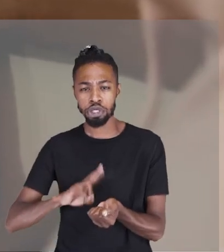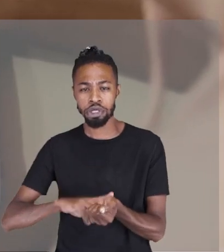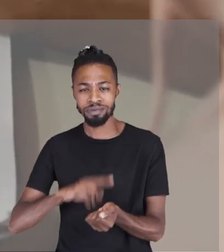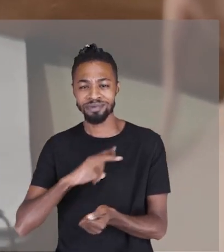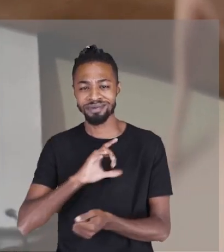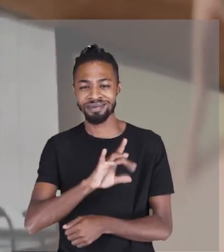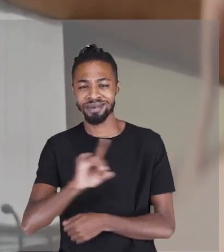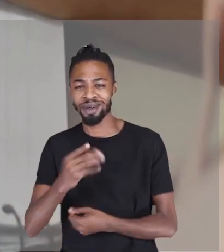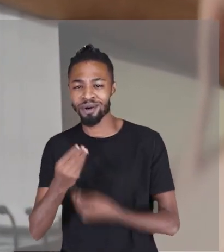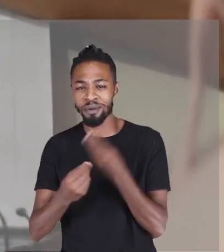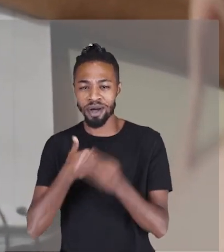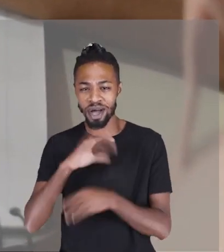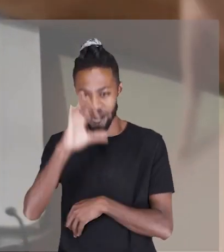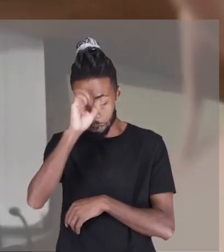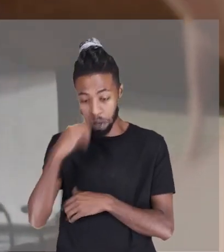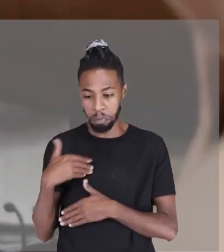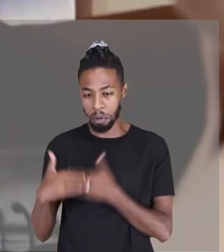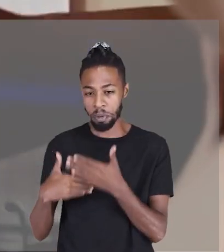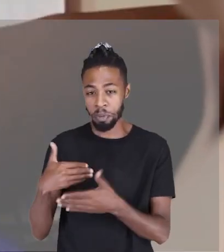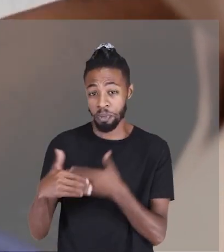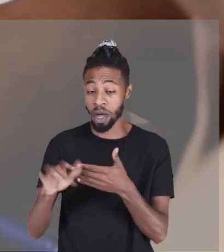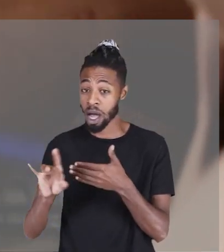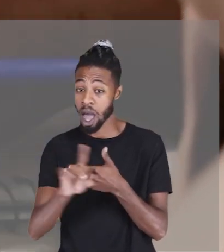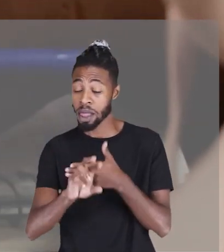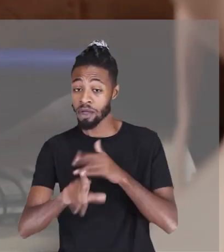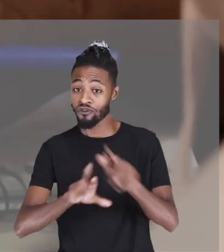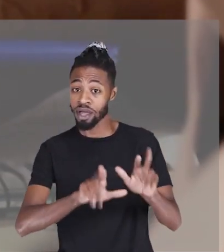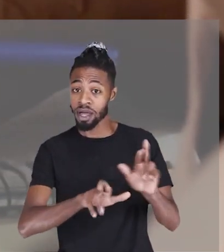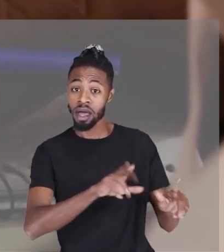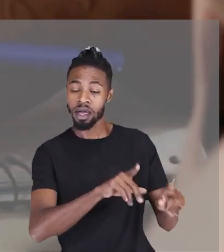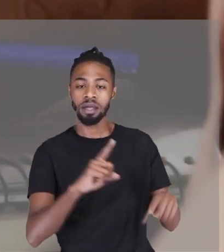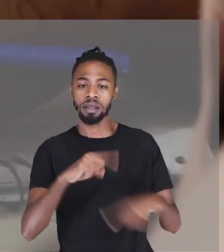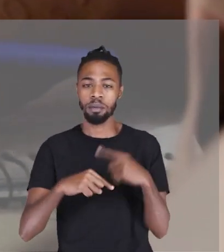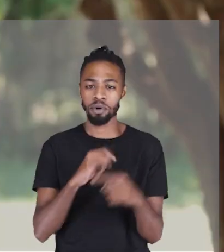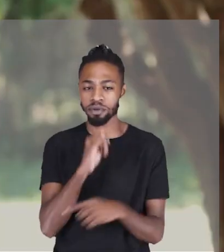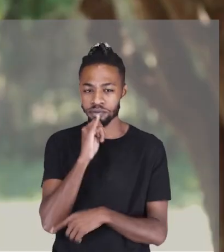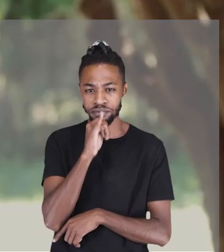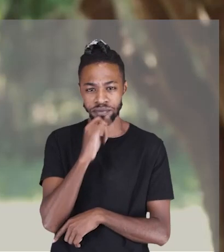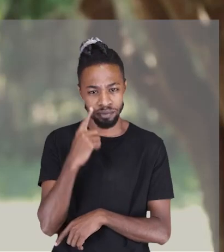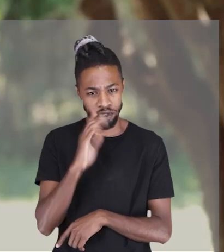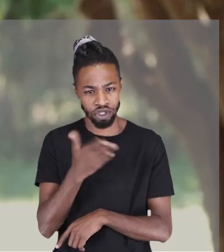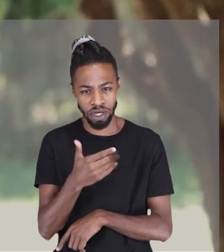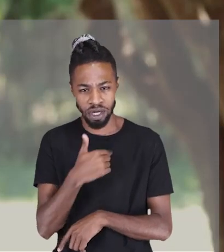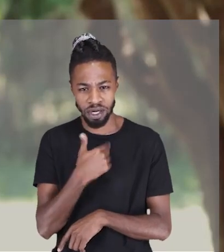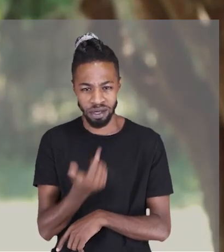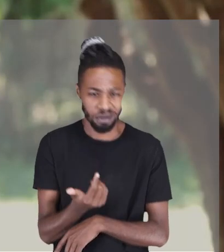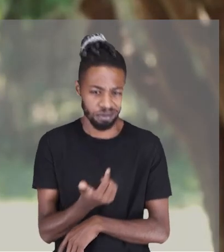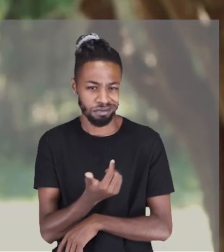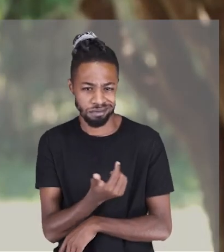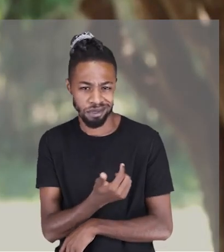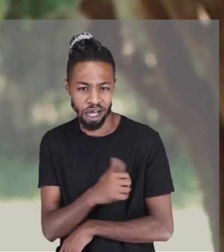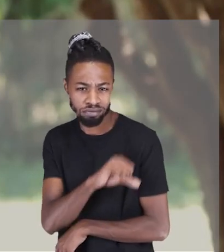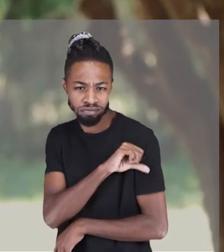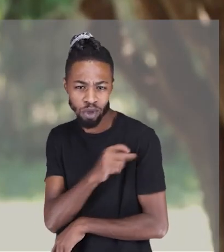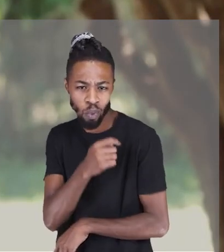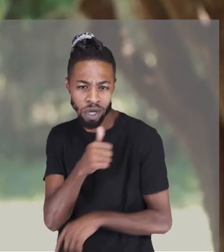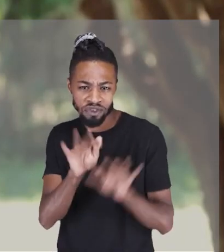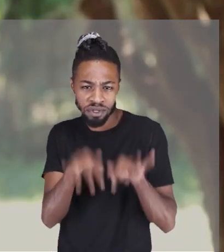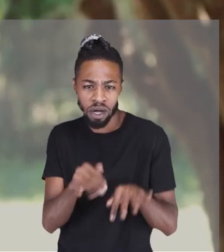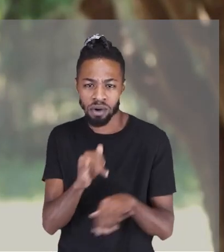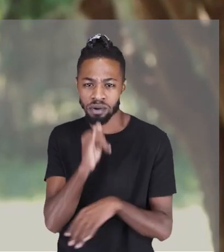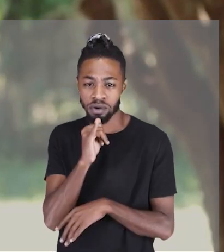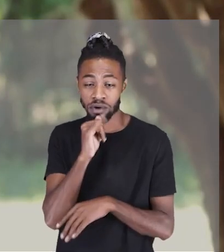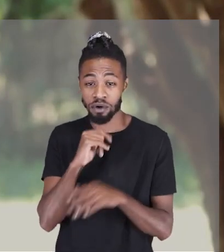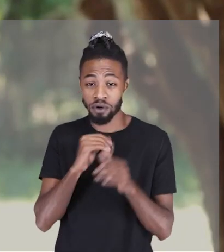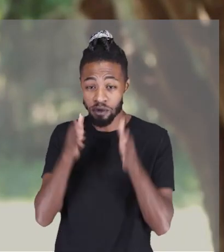da aprendizagem e do desenvolvimento das crianças, para ter uma estratégia mais acolhedora, ao passo que, quando chegam os especialistas nos